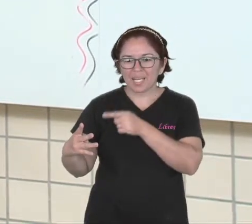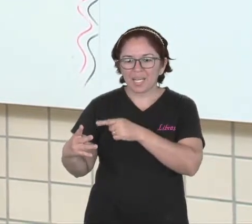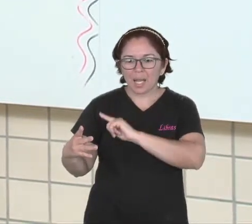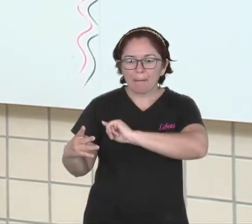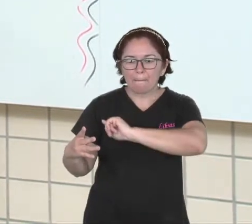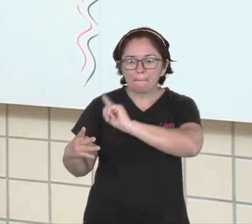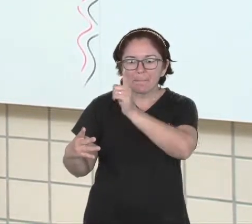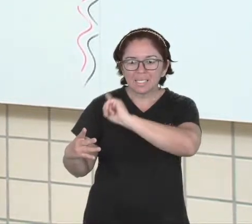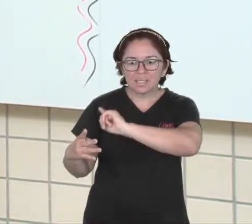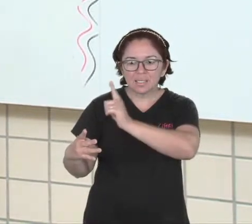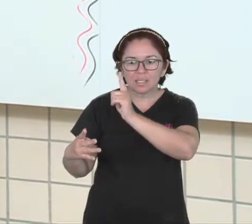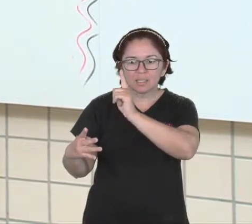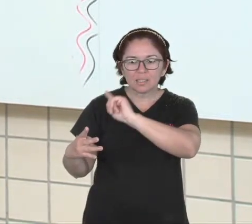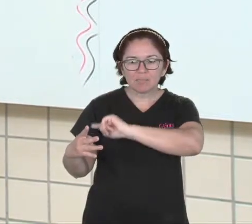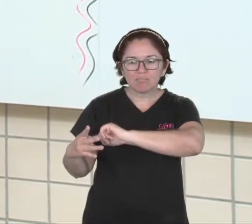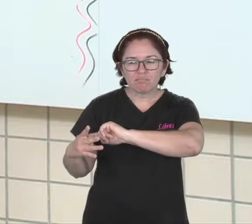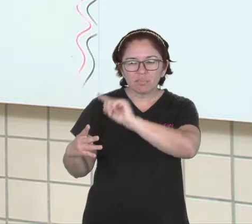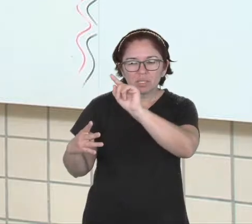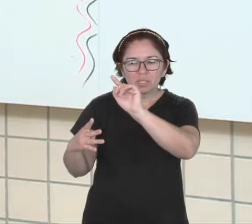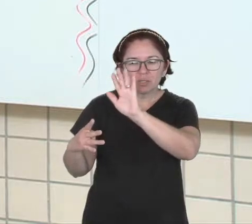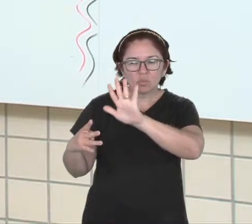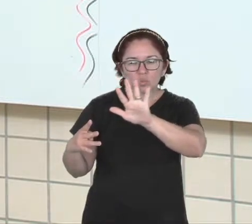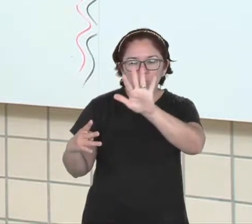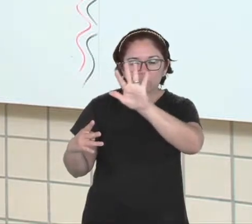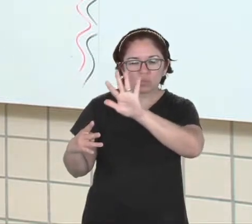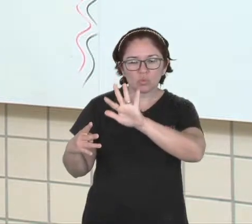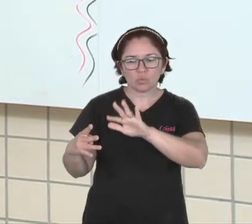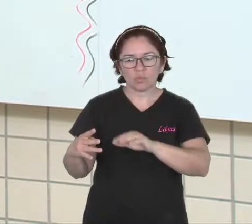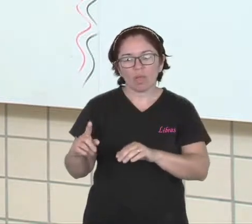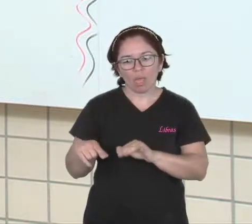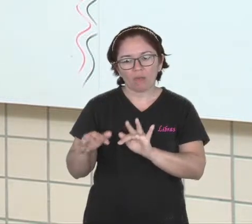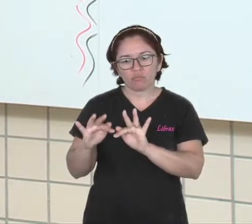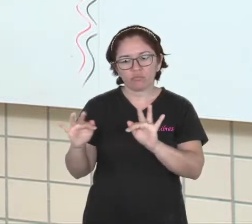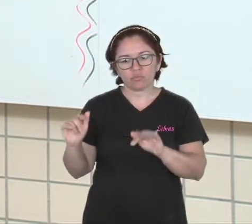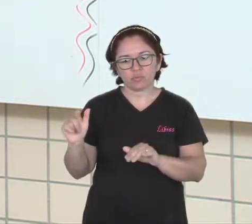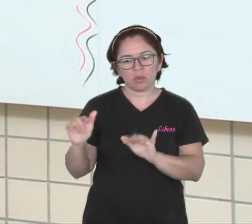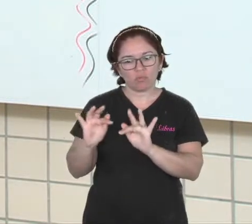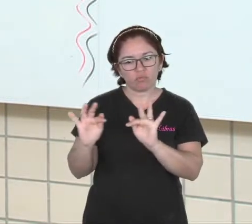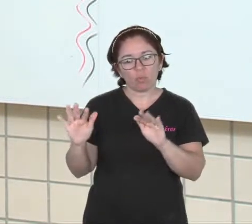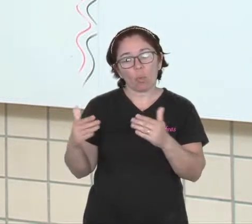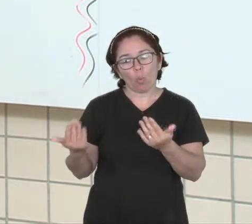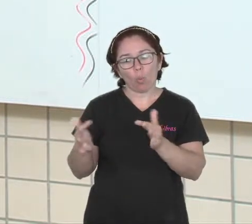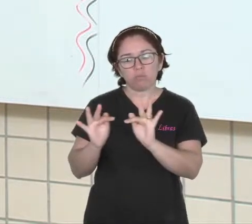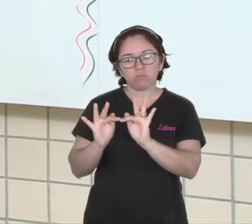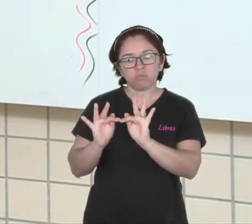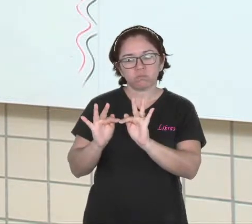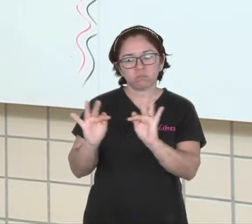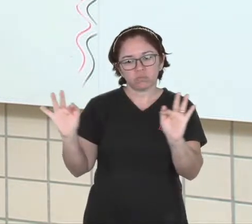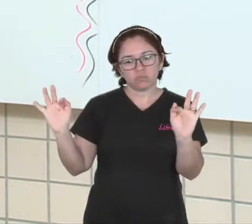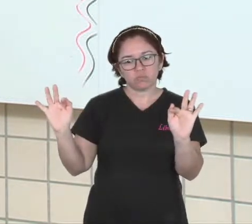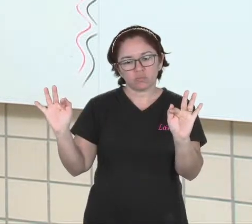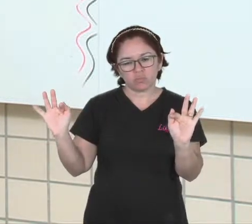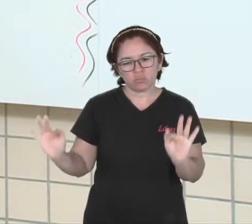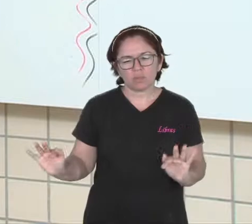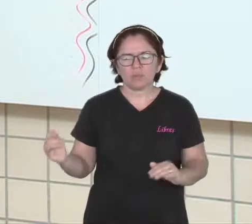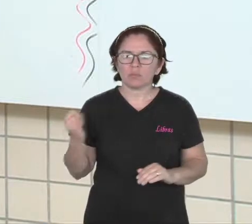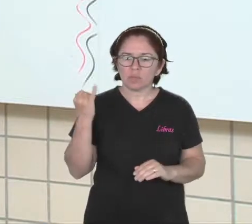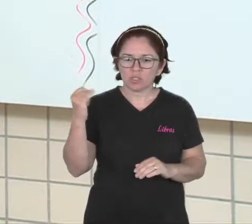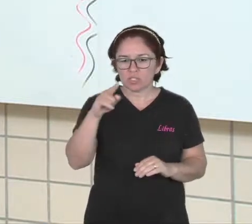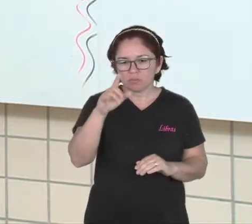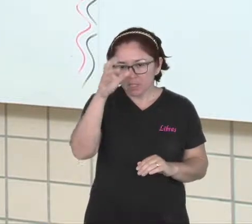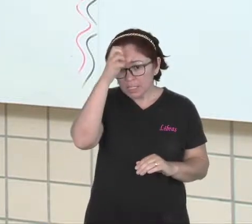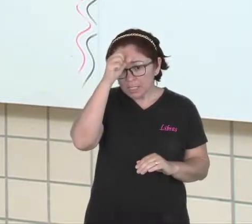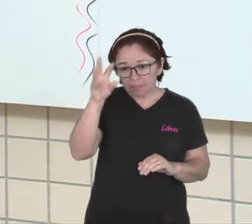de função. Em alguns momentos da matemática, ela também vai ser chamada de fórmula. Daí a importância de você dominar bem esse assunto. A partir de